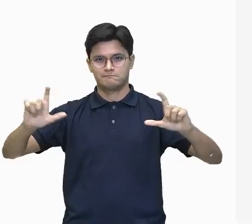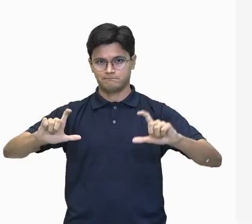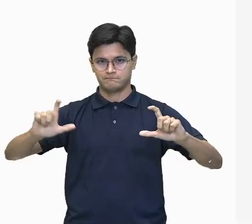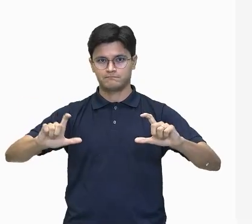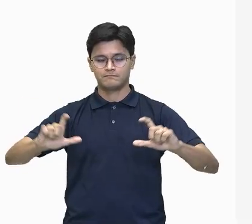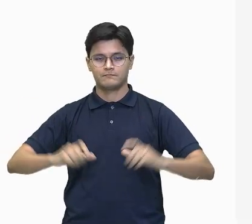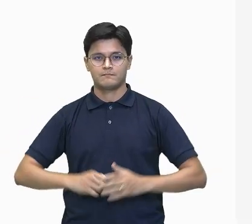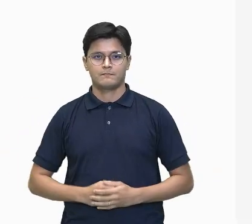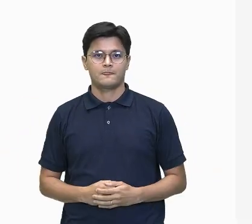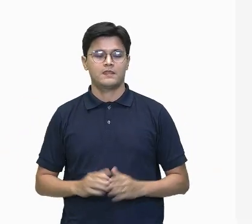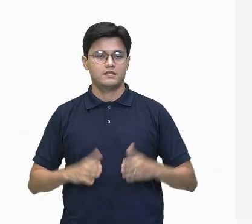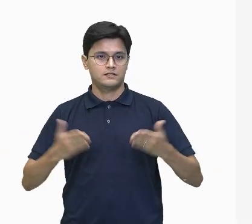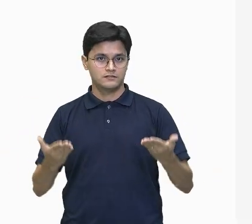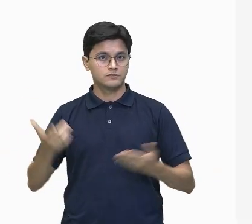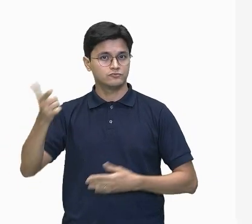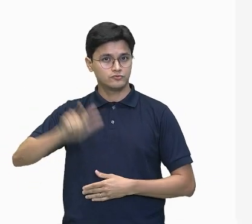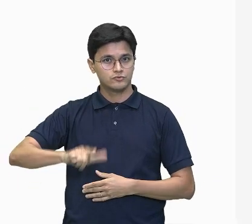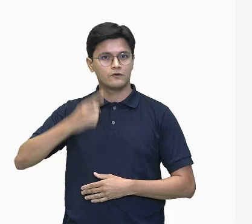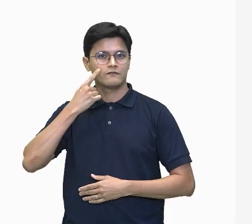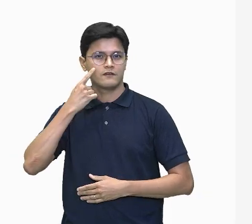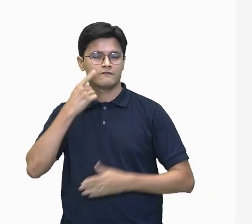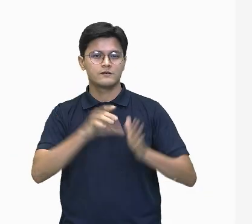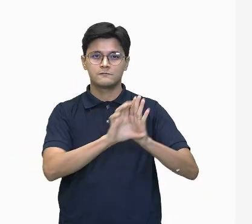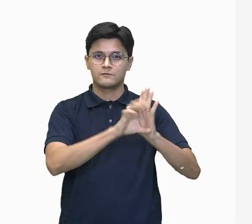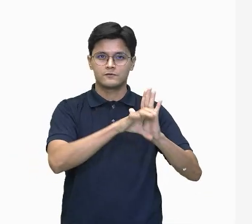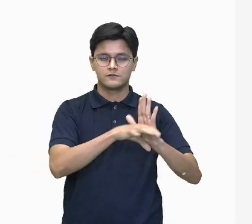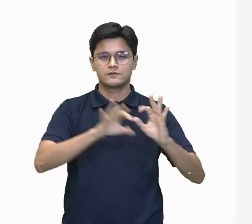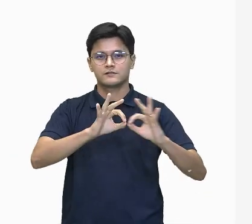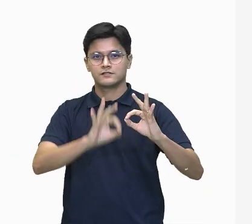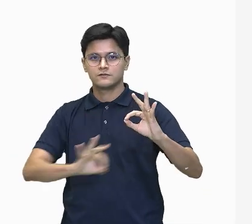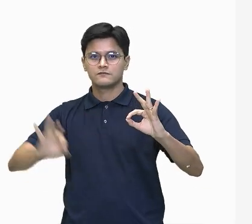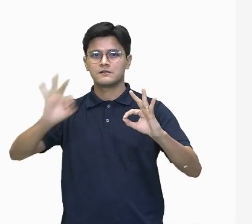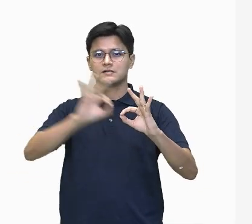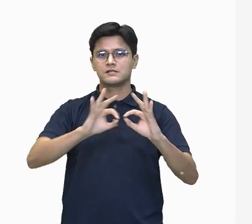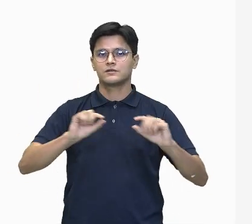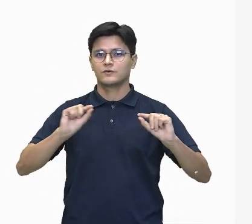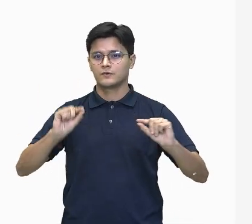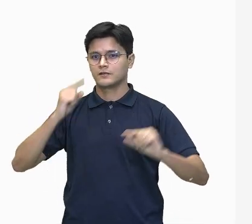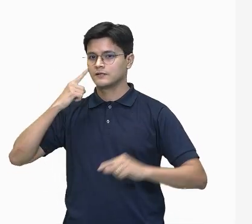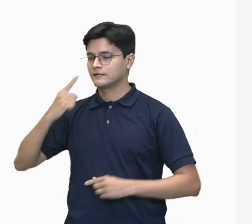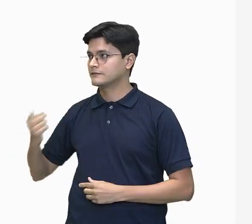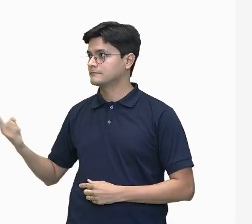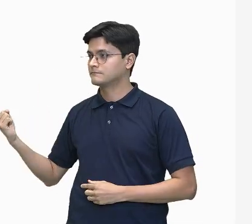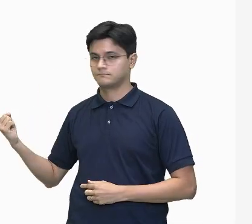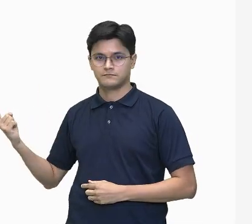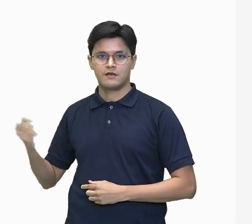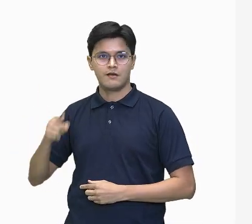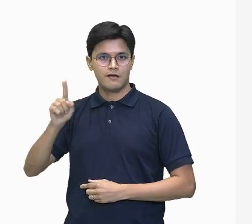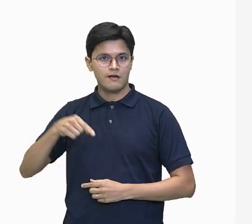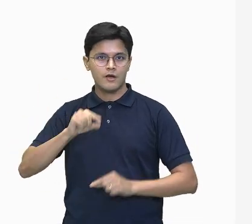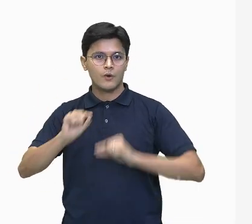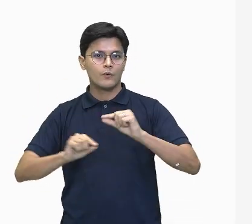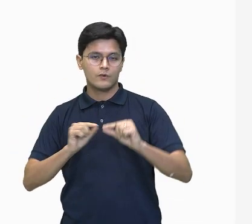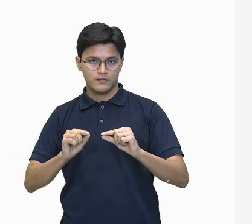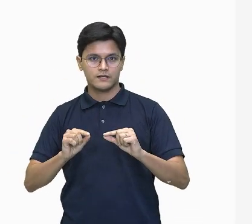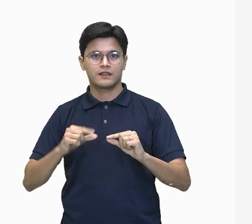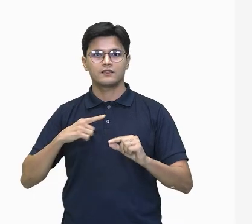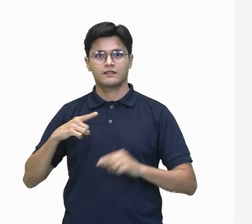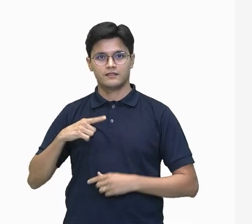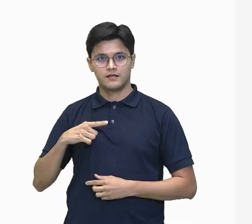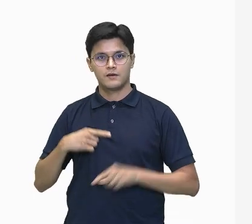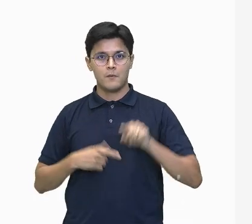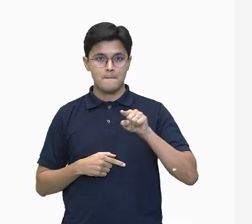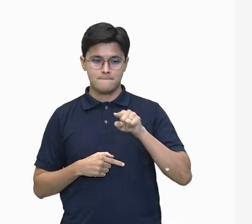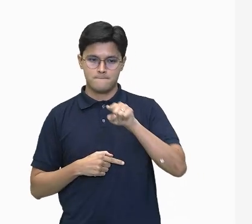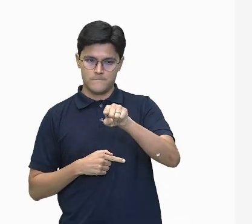vamos revisitar aí, né, o conceito de circunferência. A circunferência é o conjunto de todos os pontos de um